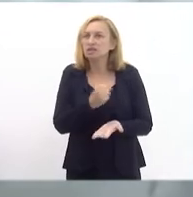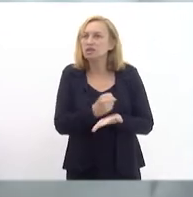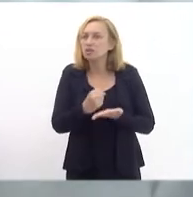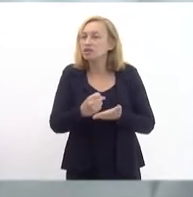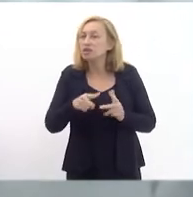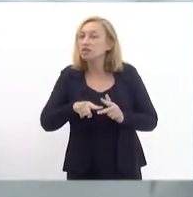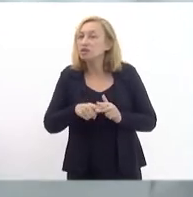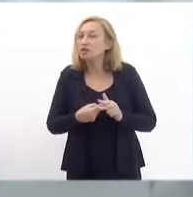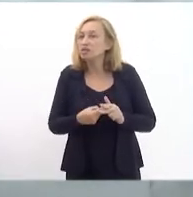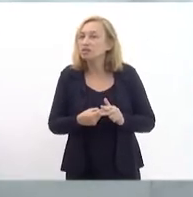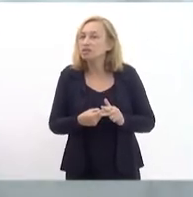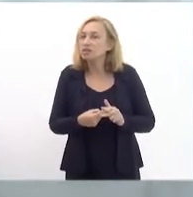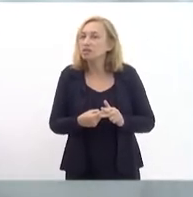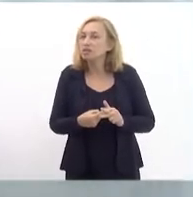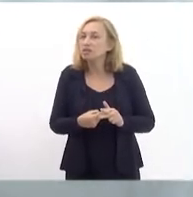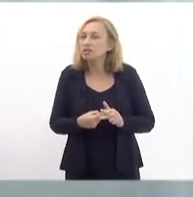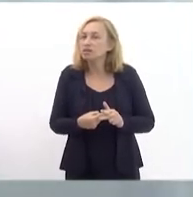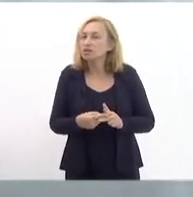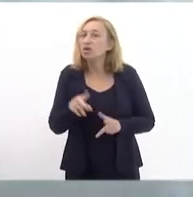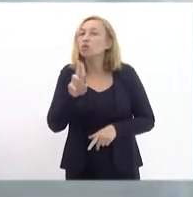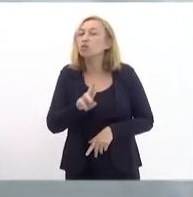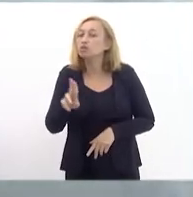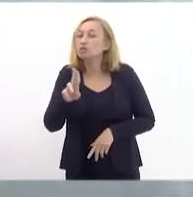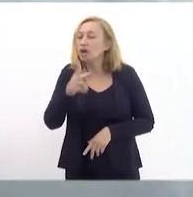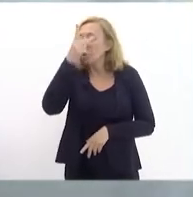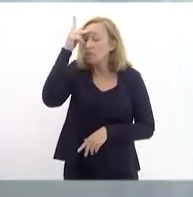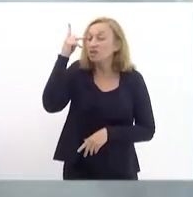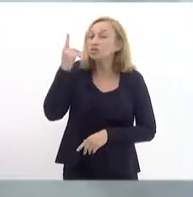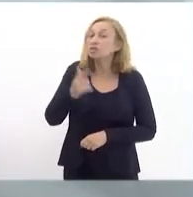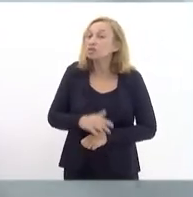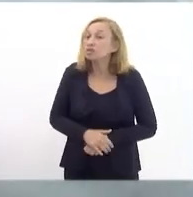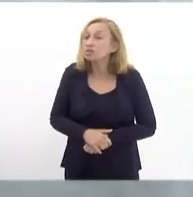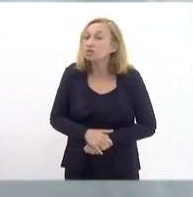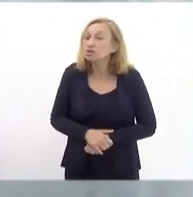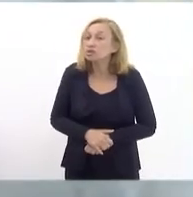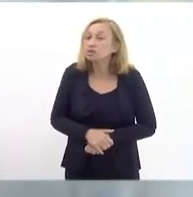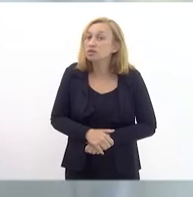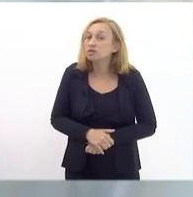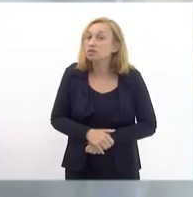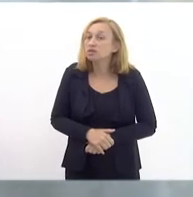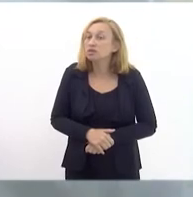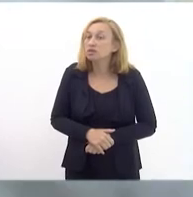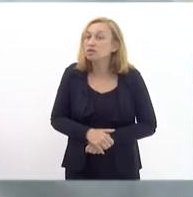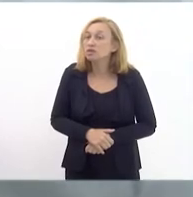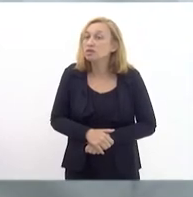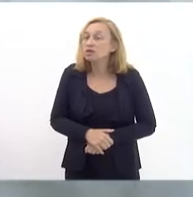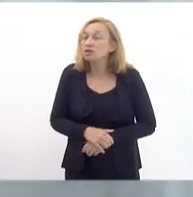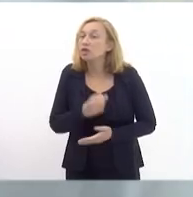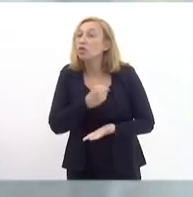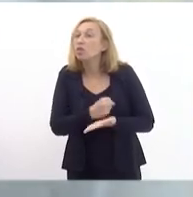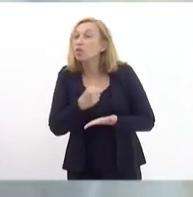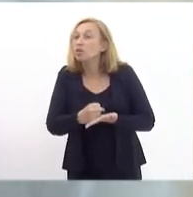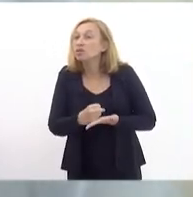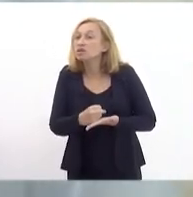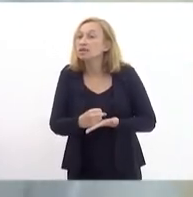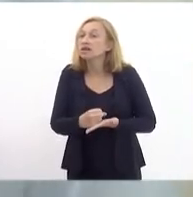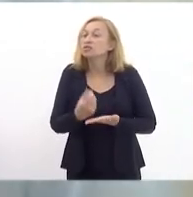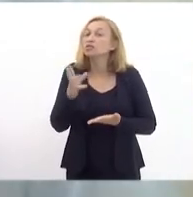reajuste. E o usuário? E a modernidade? E o contrato de